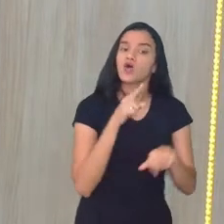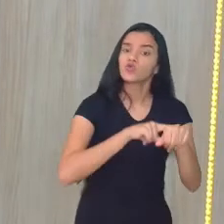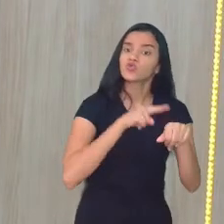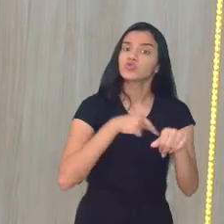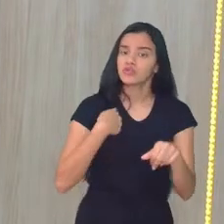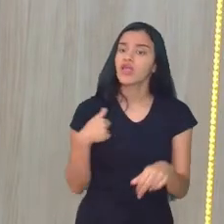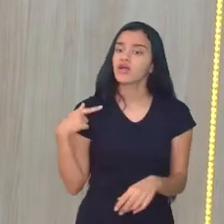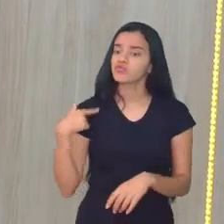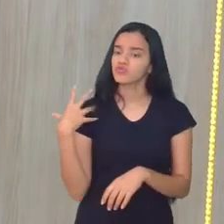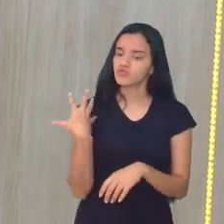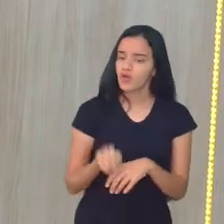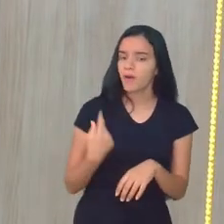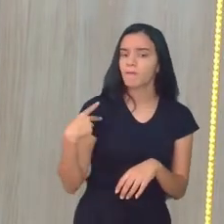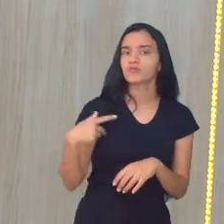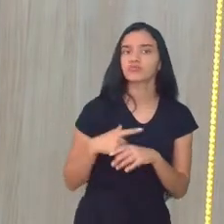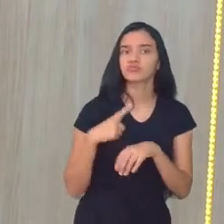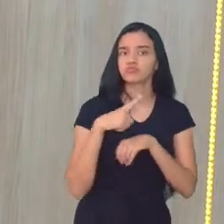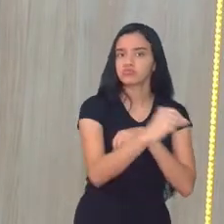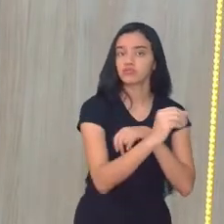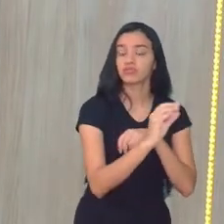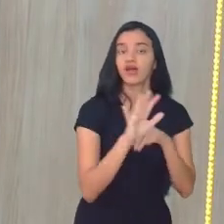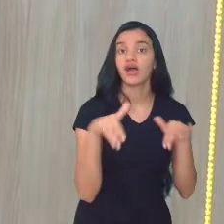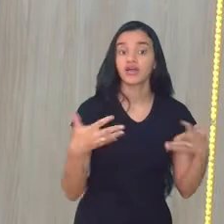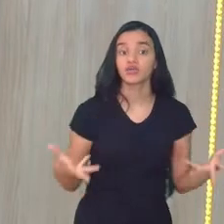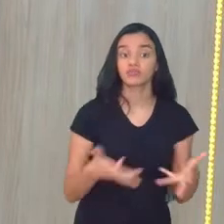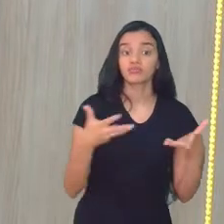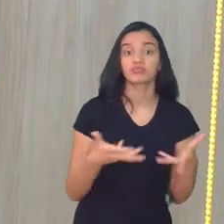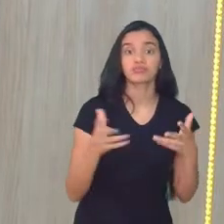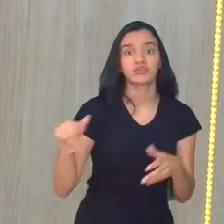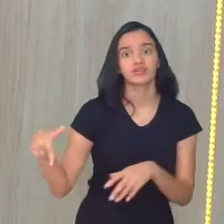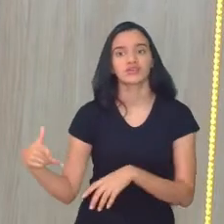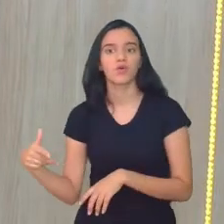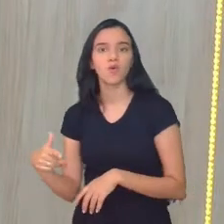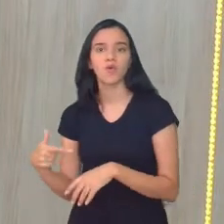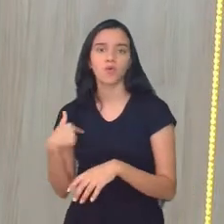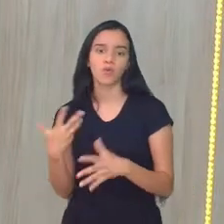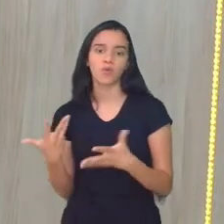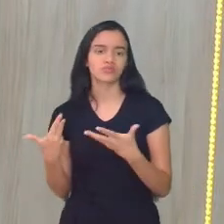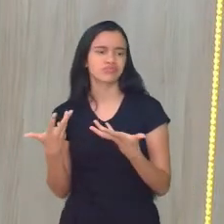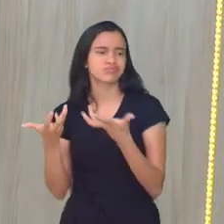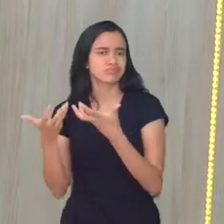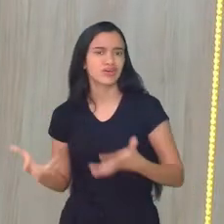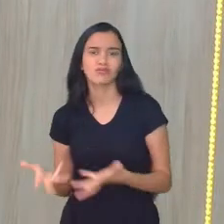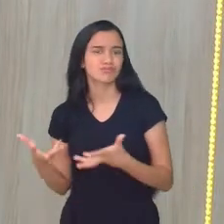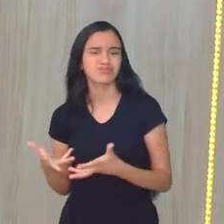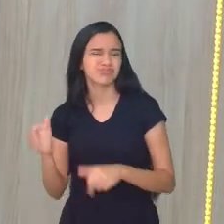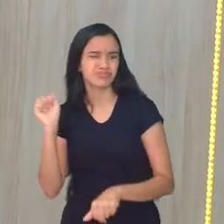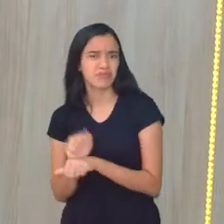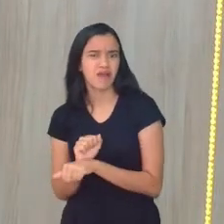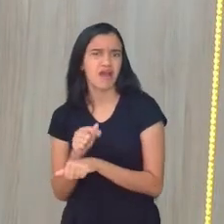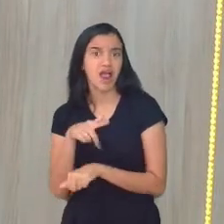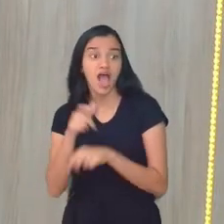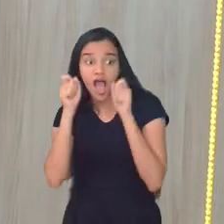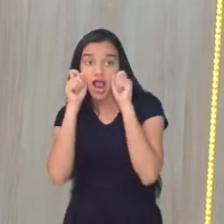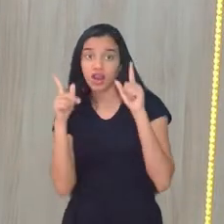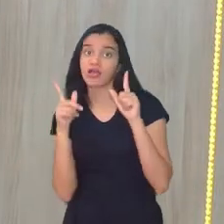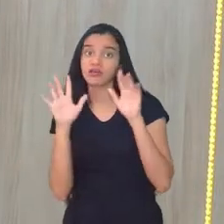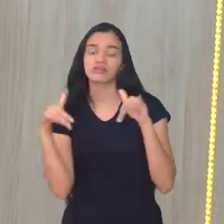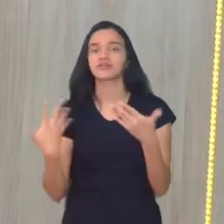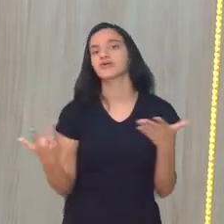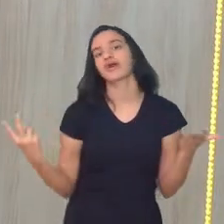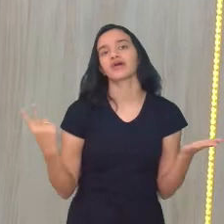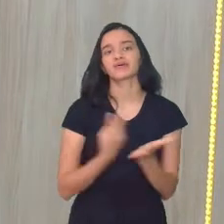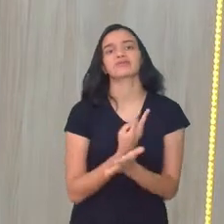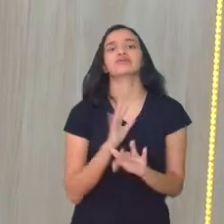está vindo rápido. Então, enquanto um estimula, o outro inibe, o outro repreende, o outro alerta. Então, isso